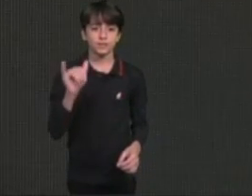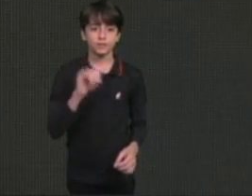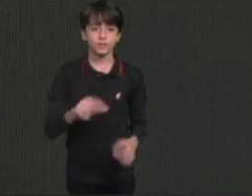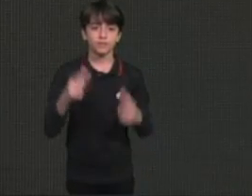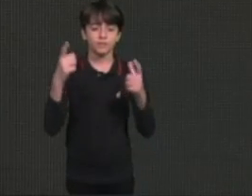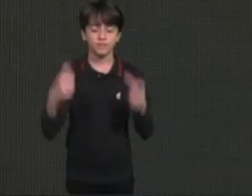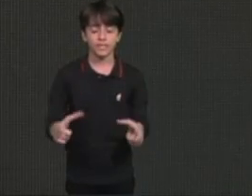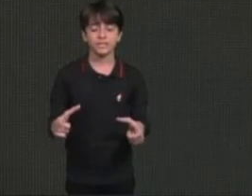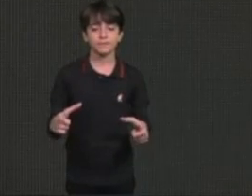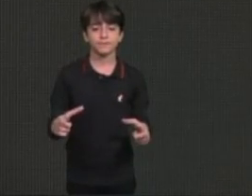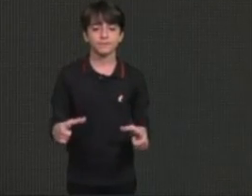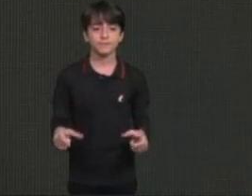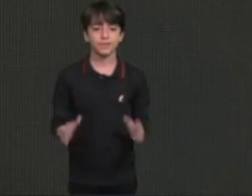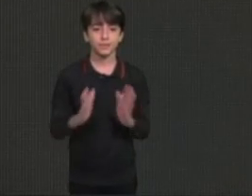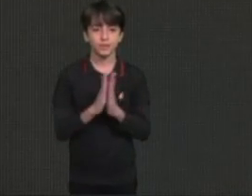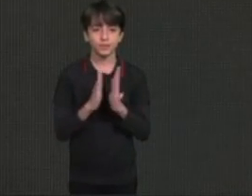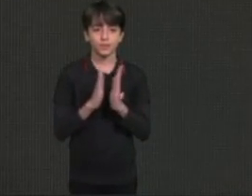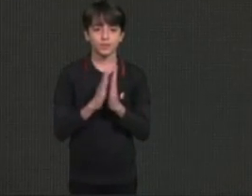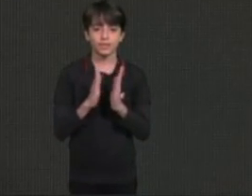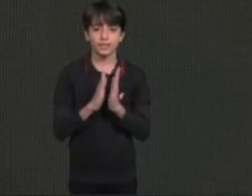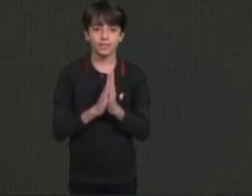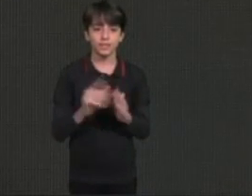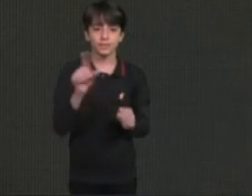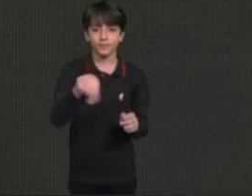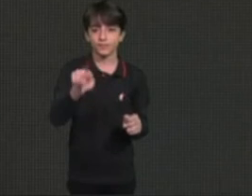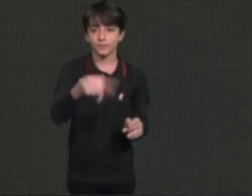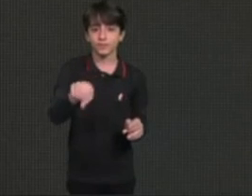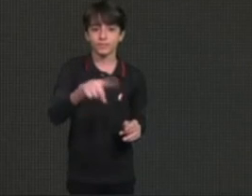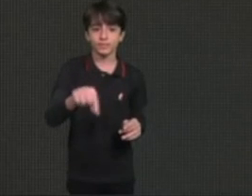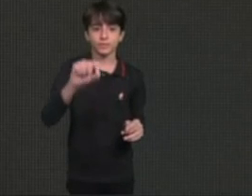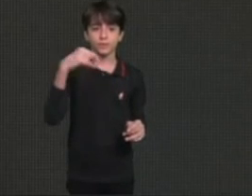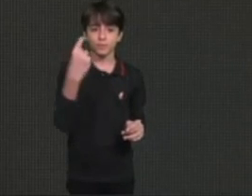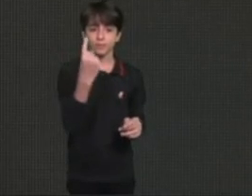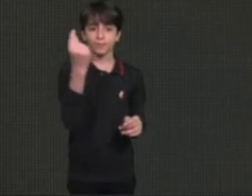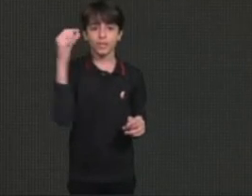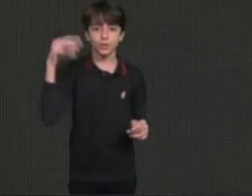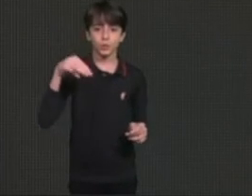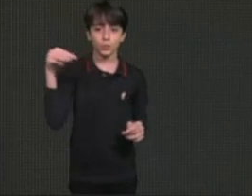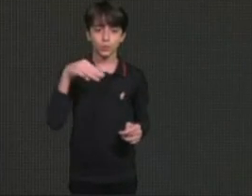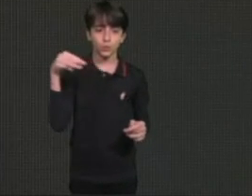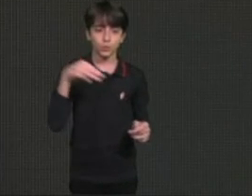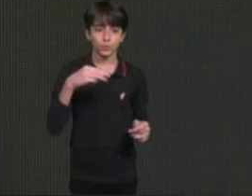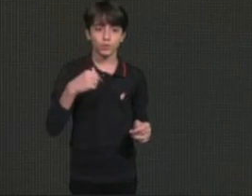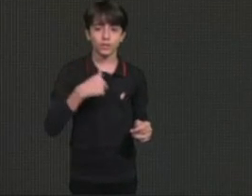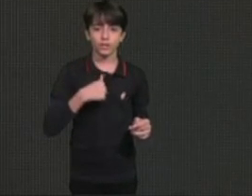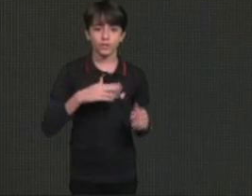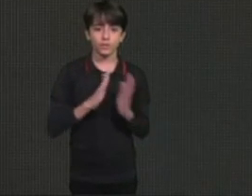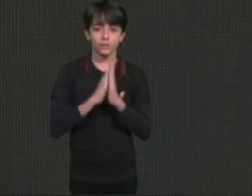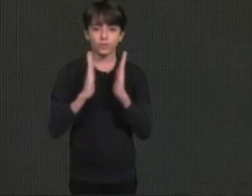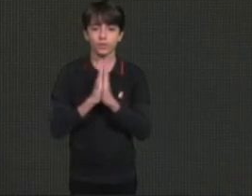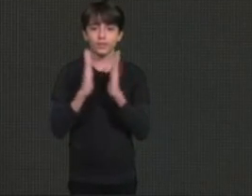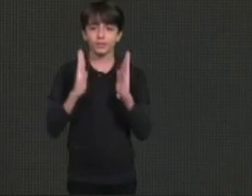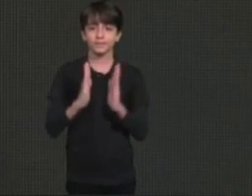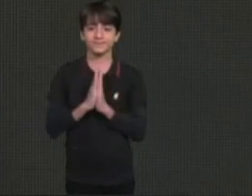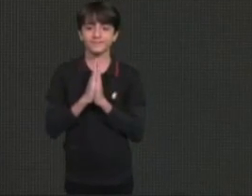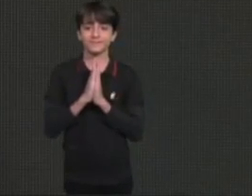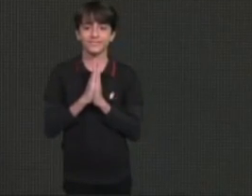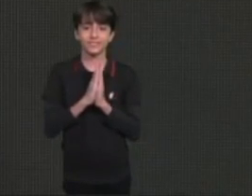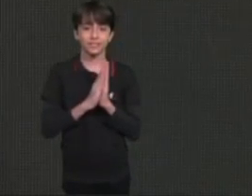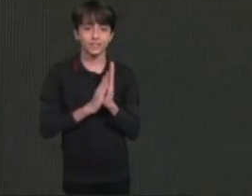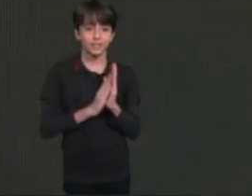quero orar por você nem mais um minuto eu vou orar eu